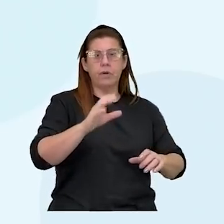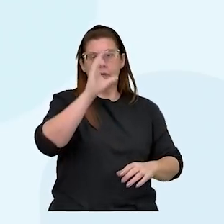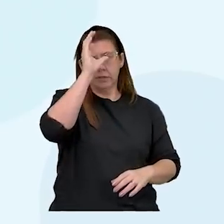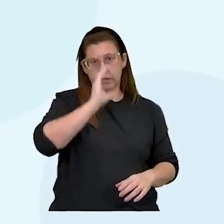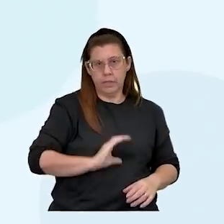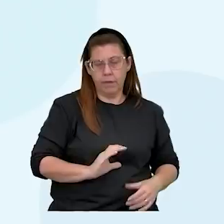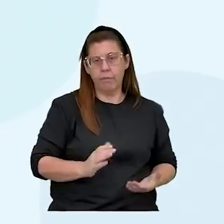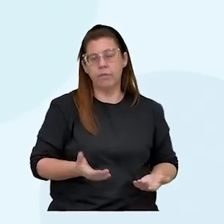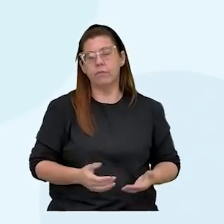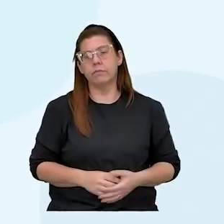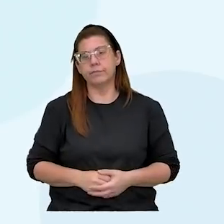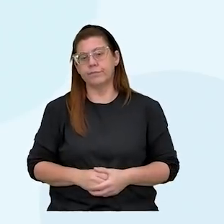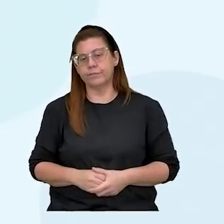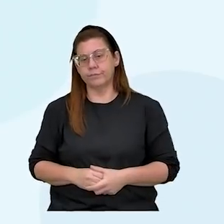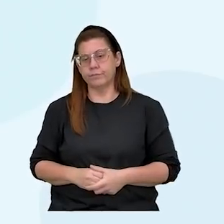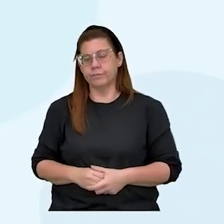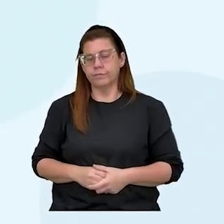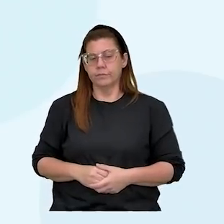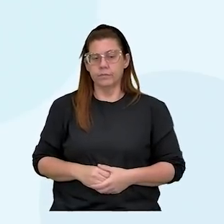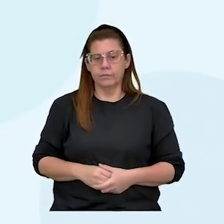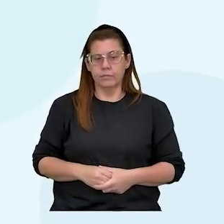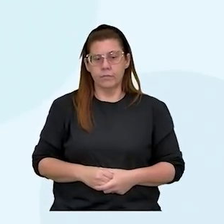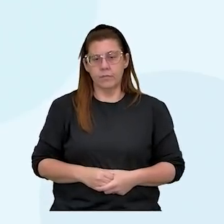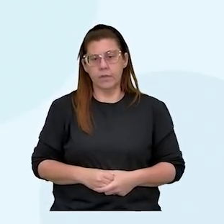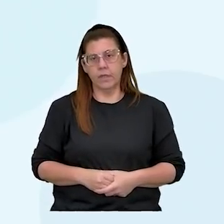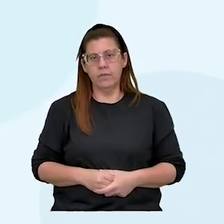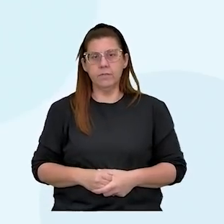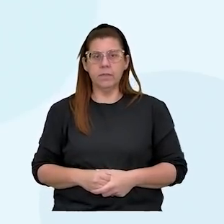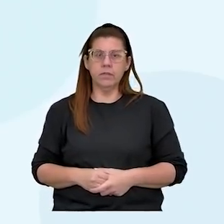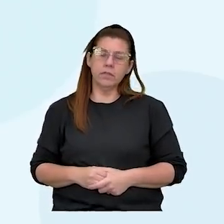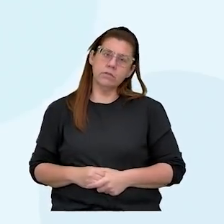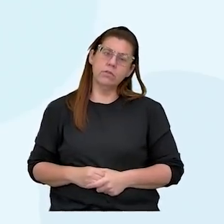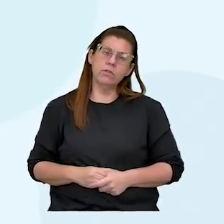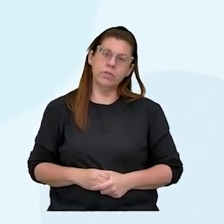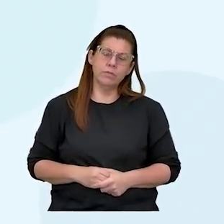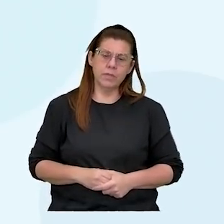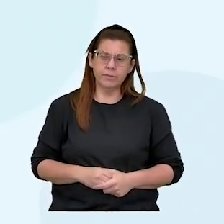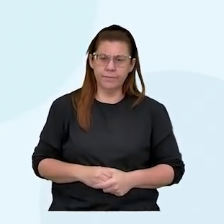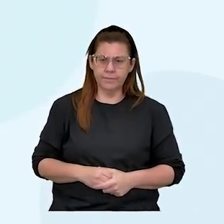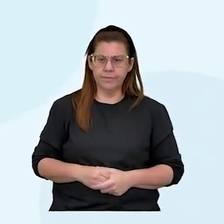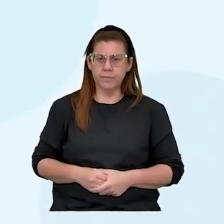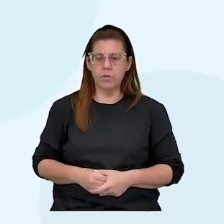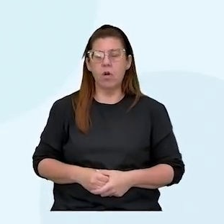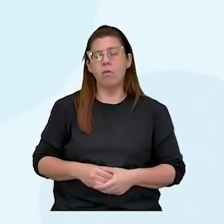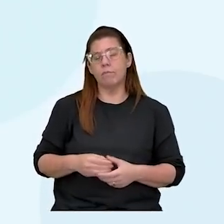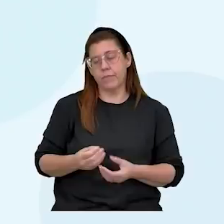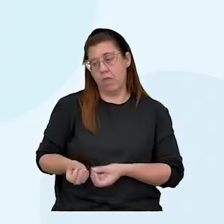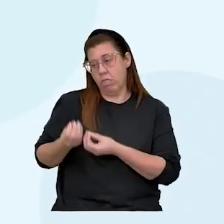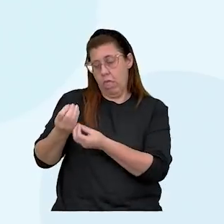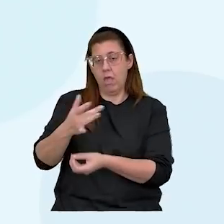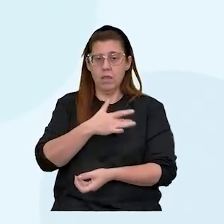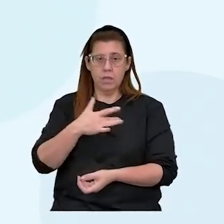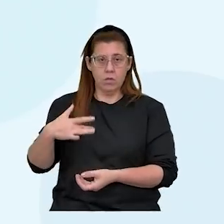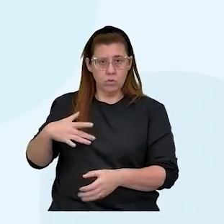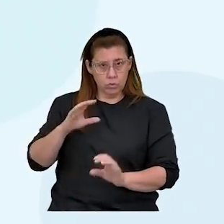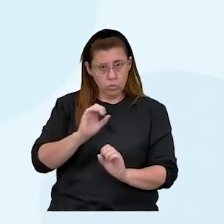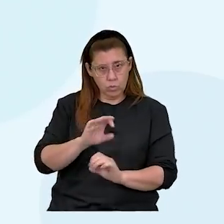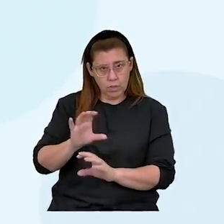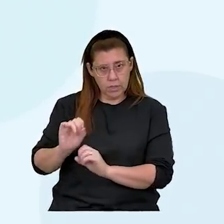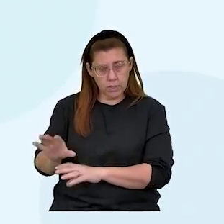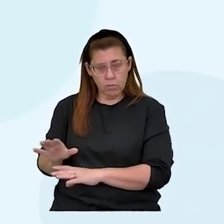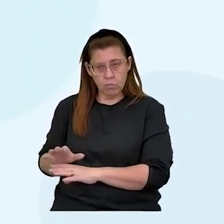Então, nesse contexto aí. Aí fala que já é obrigação do Estado, né, oferecer saúde e educação,